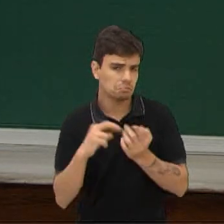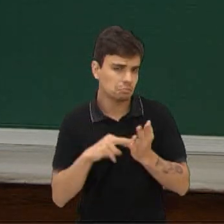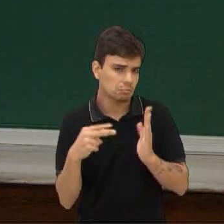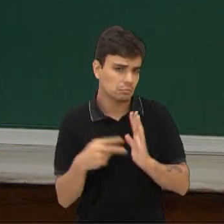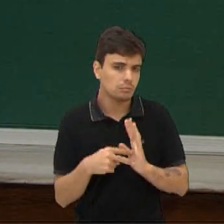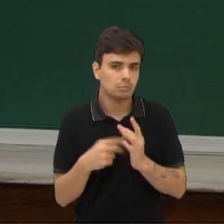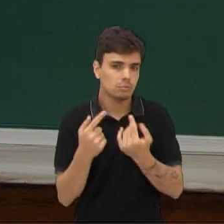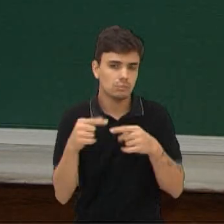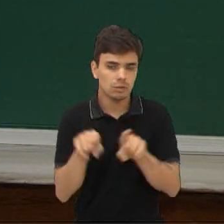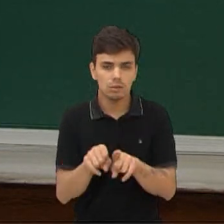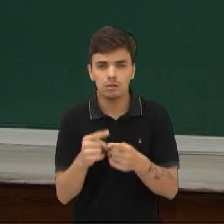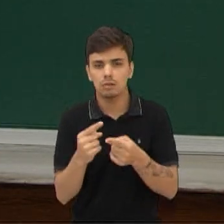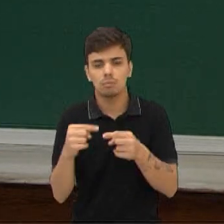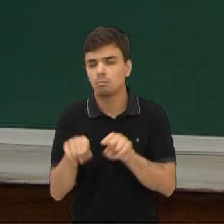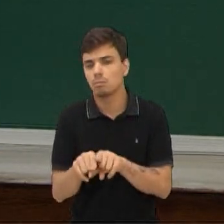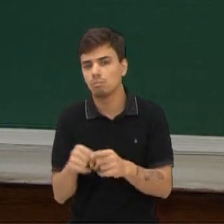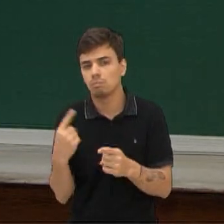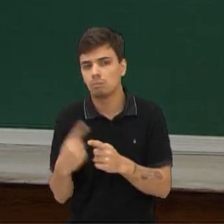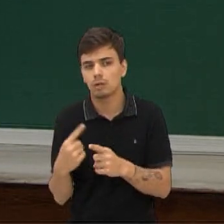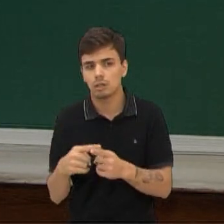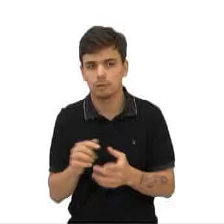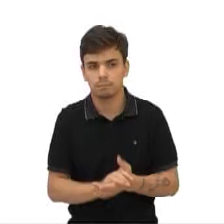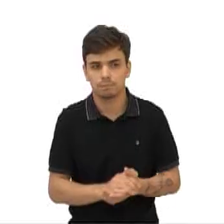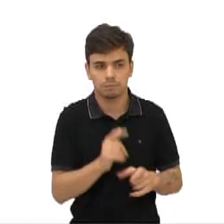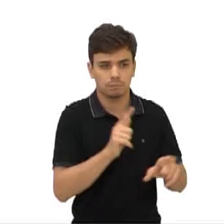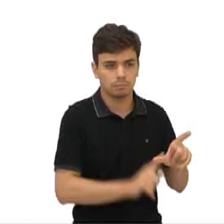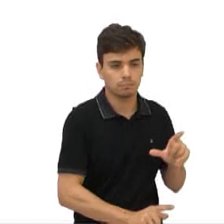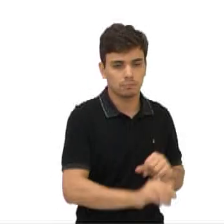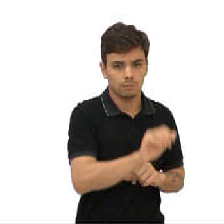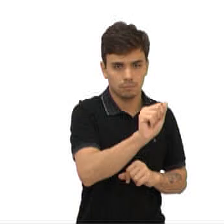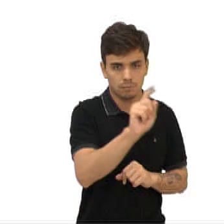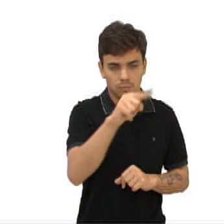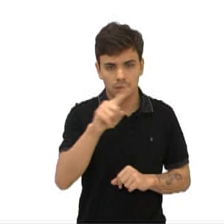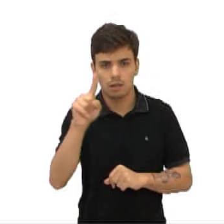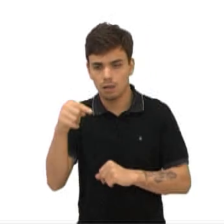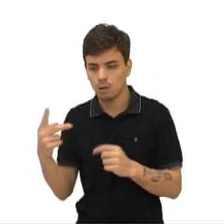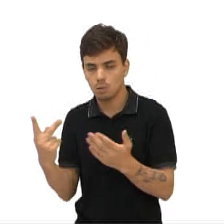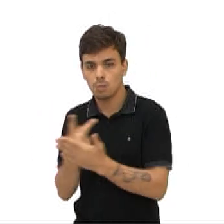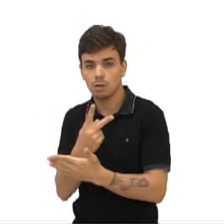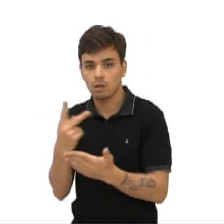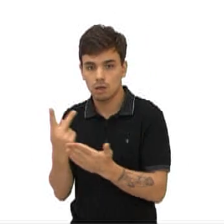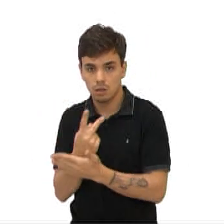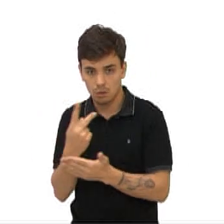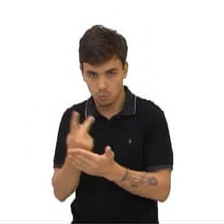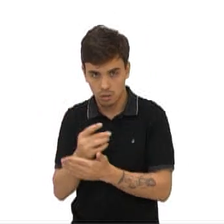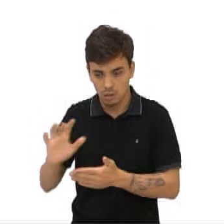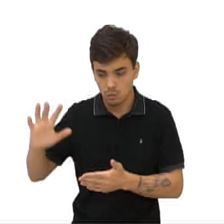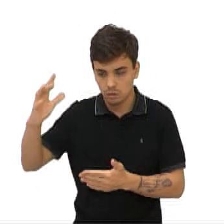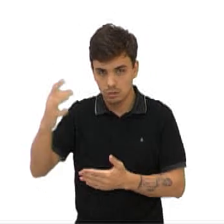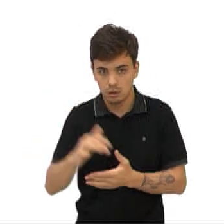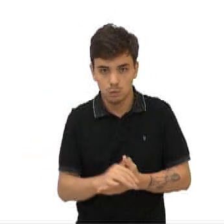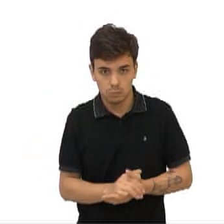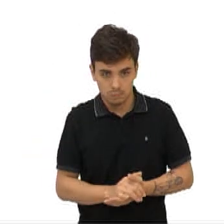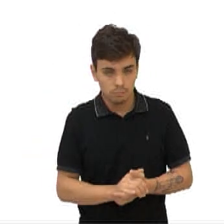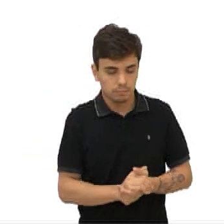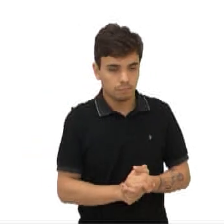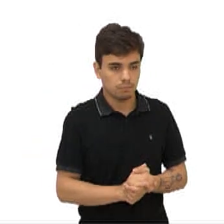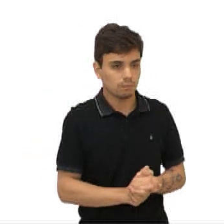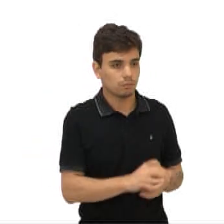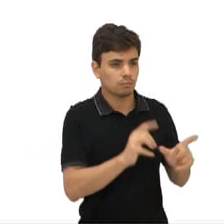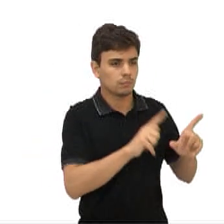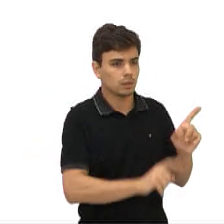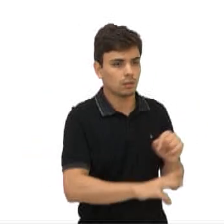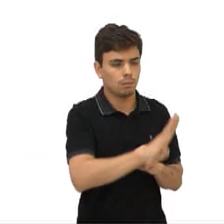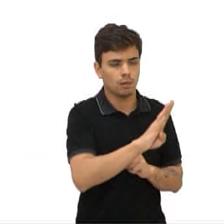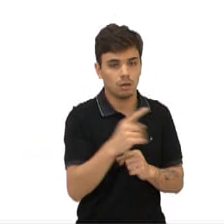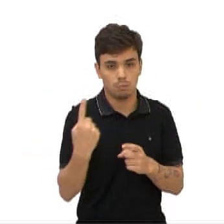dessa repetição? Por que ela repete tanto? Letra A. Foi um erro que a cronista cometeu? Letra B. Porque